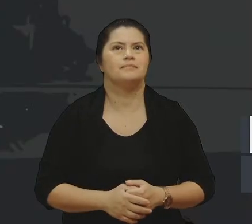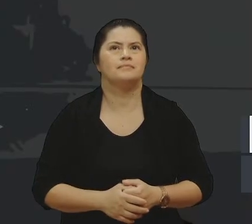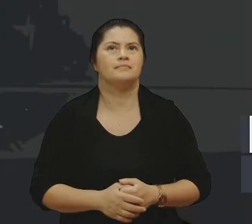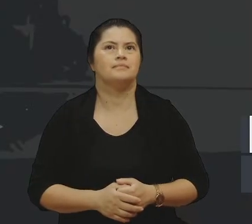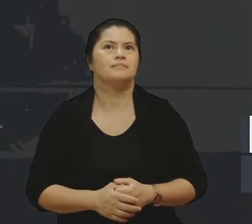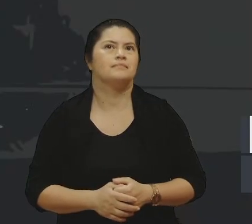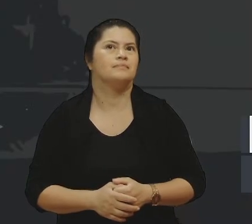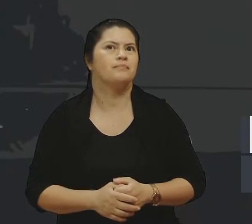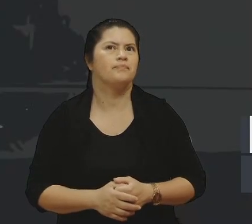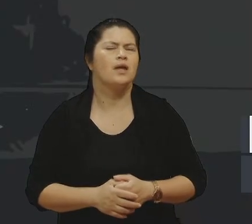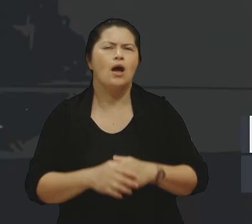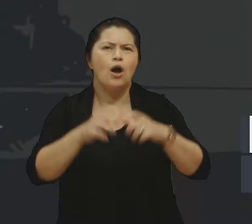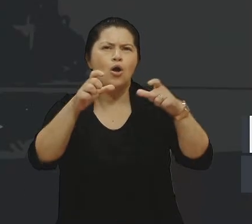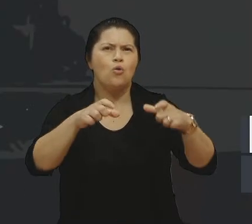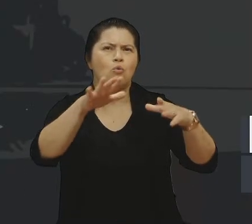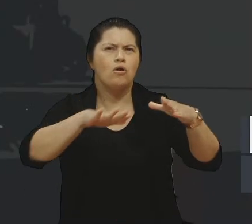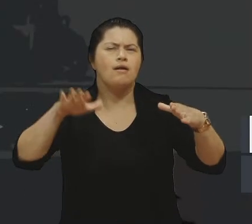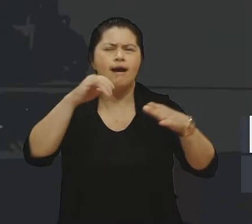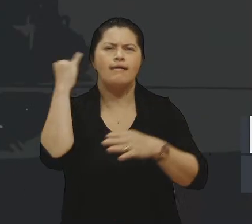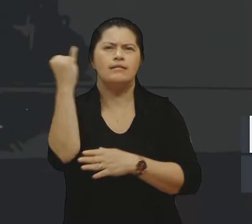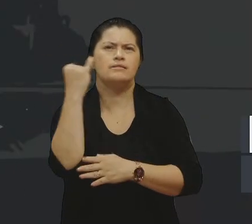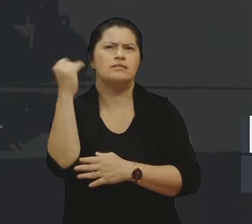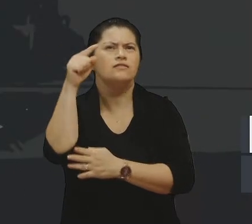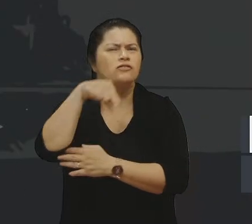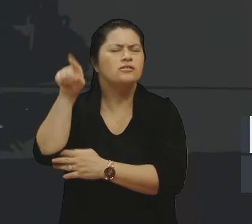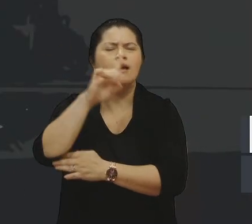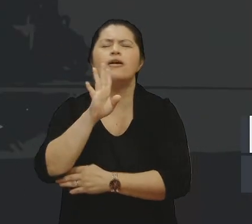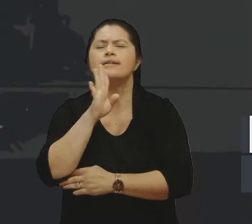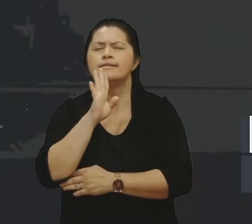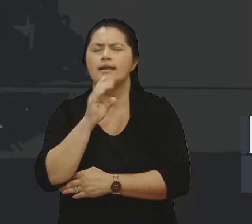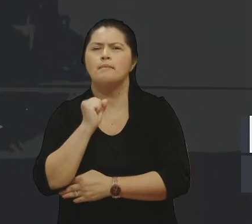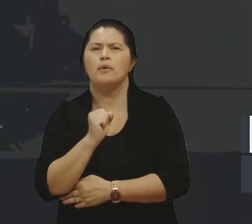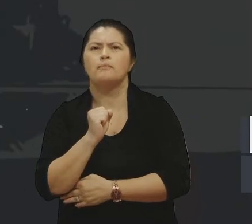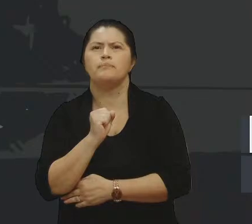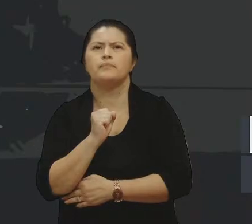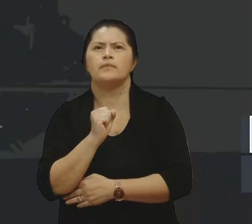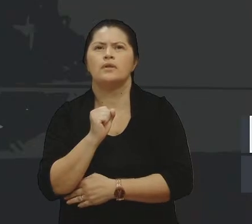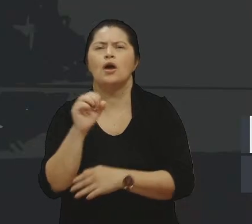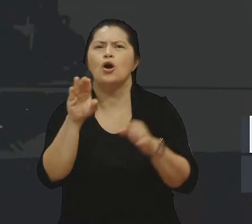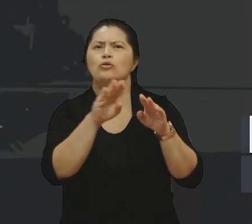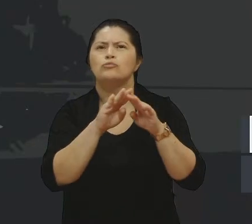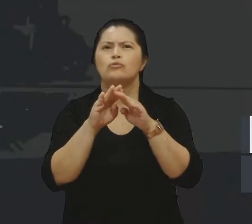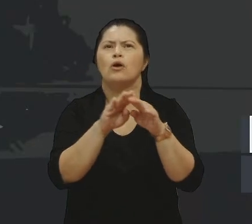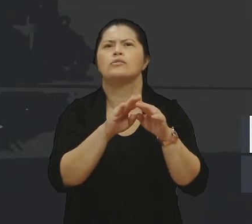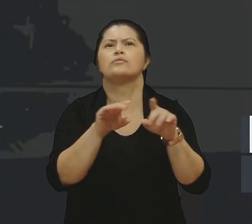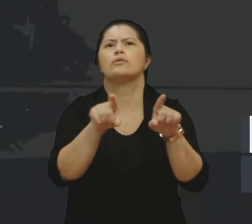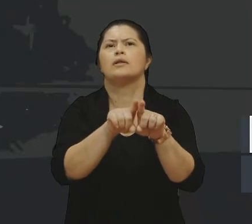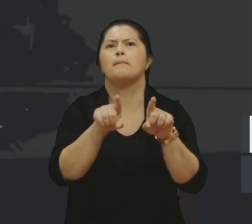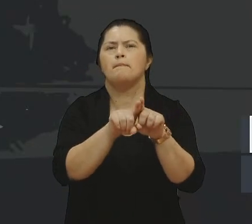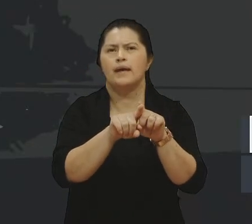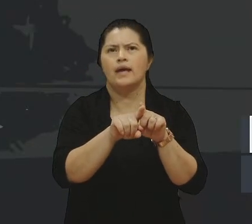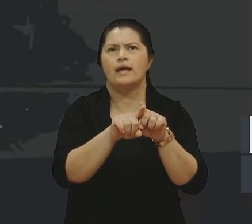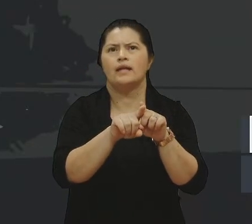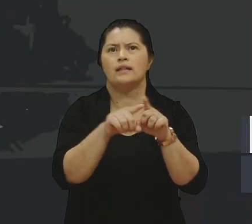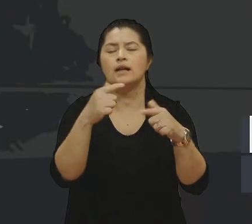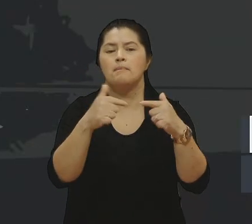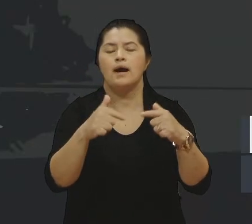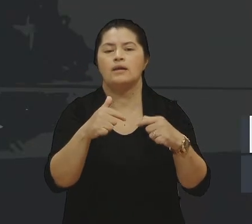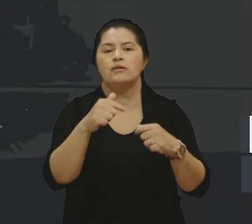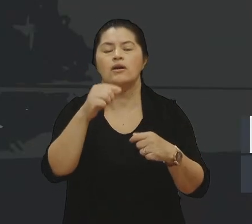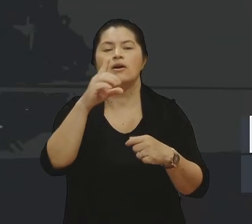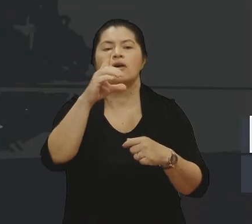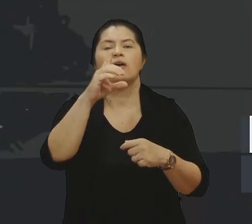o que é, um ambiente interessante para você conhecer. Também sou sócio de uma outra empresa que trabalha com locação por temporada, chamada The Father